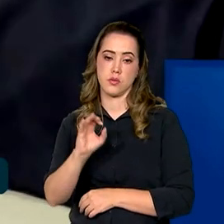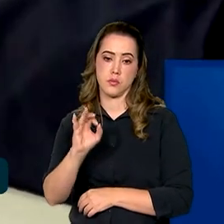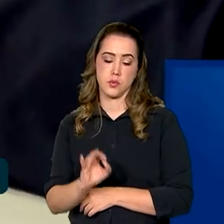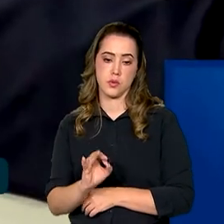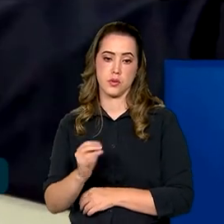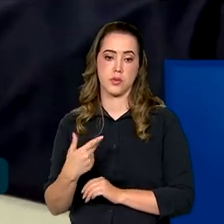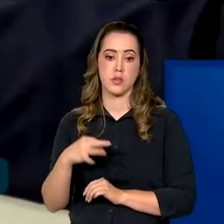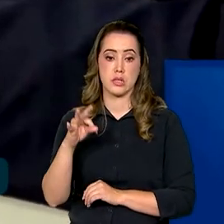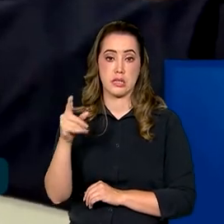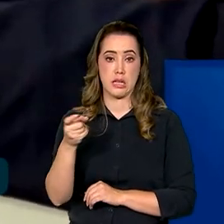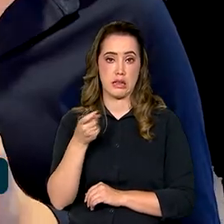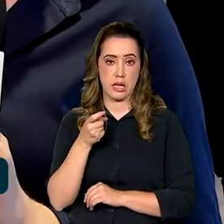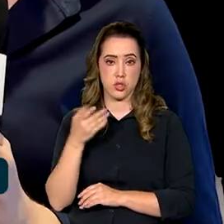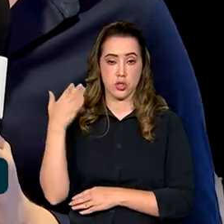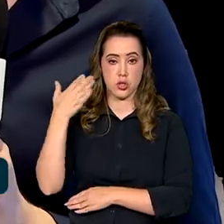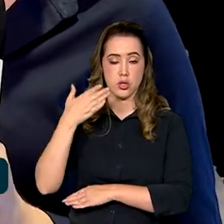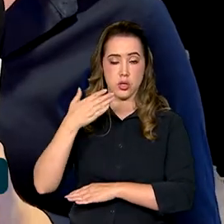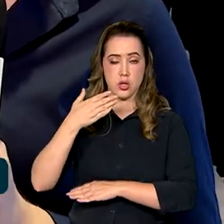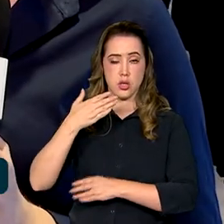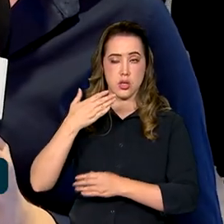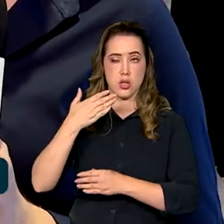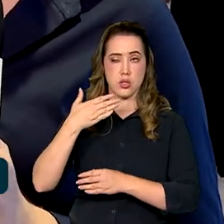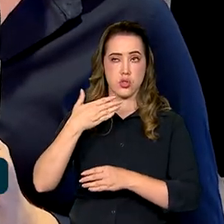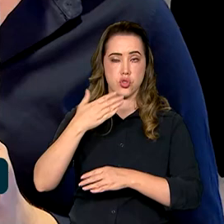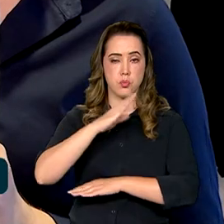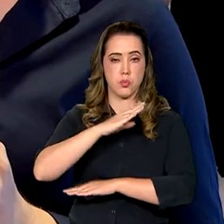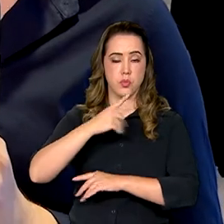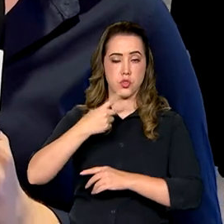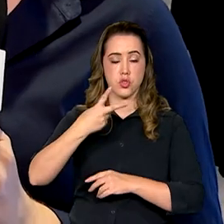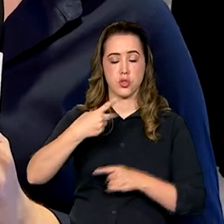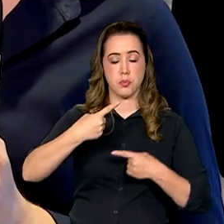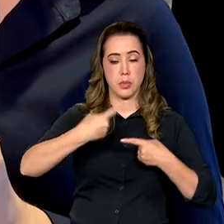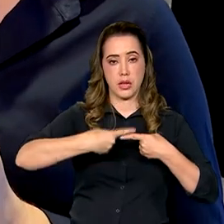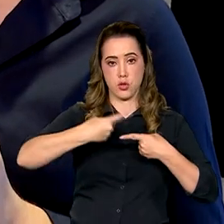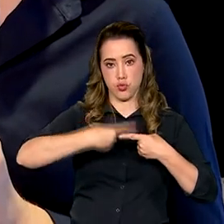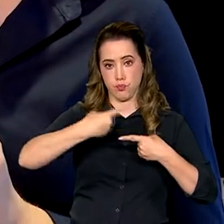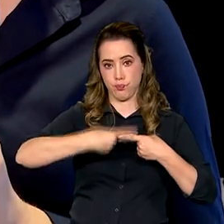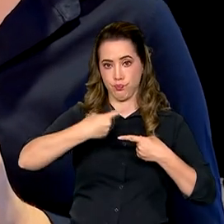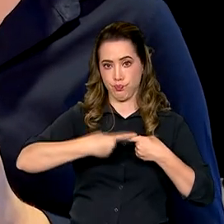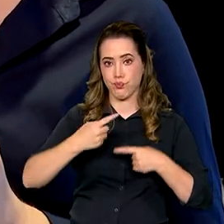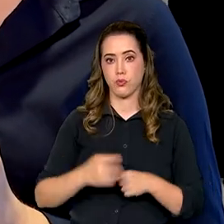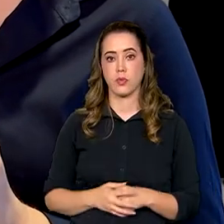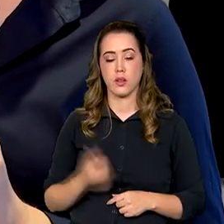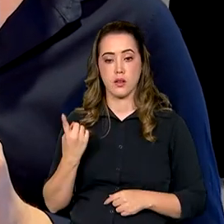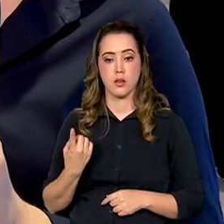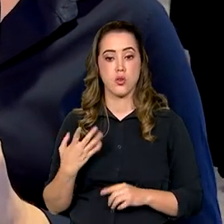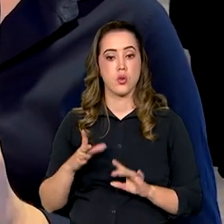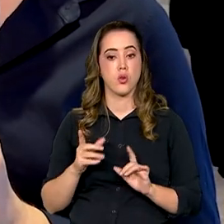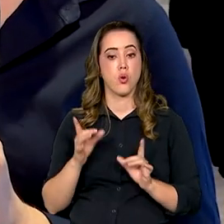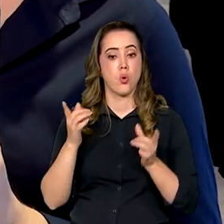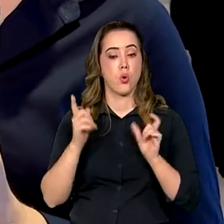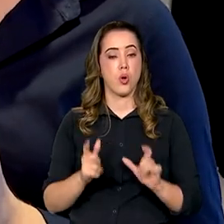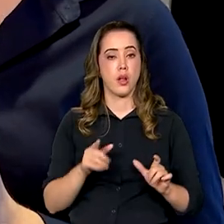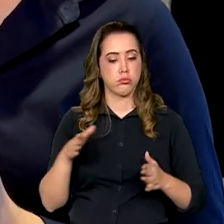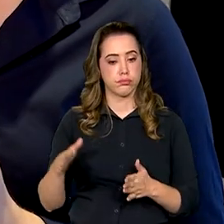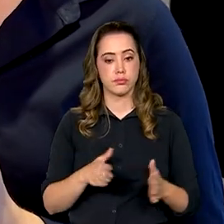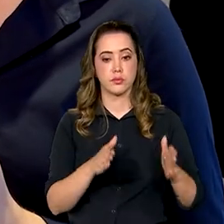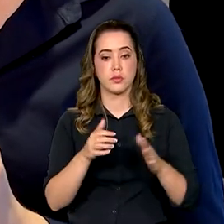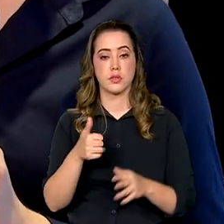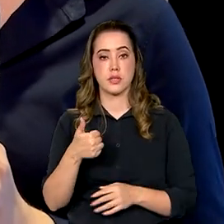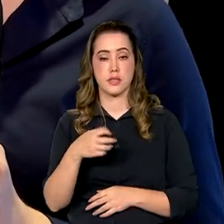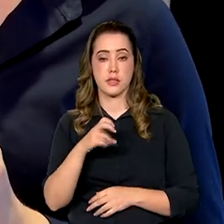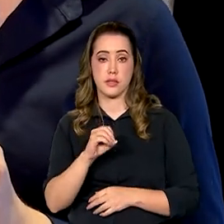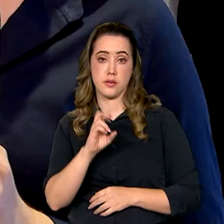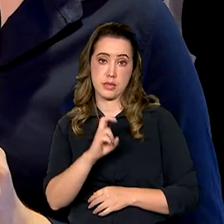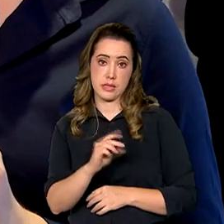0,08% na tarifa de pedágio. O trecho leiloado abrange cerca de 605 quilômetros de rodovias federais e